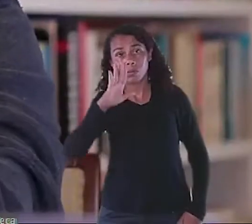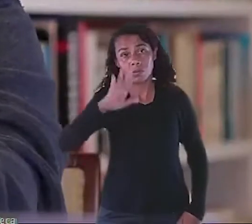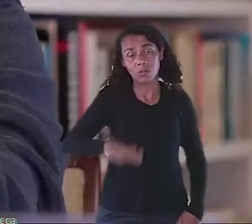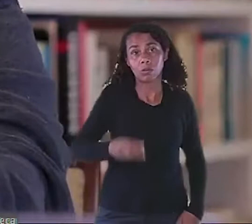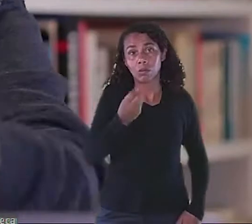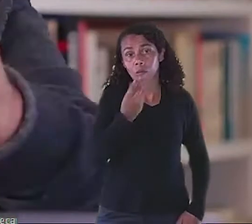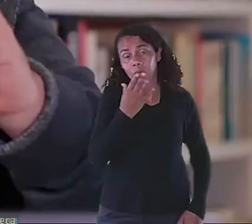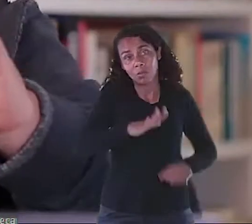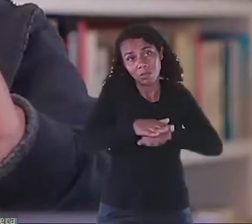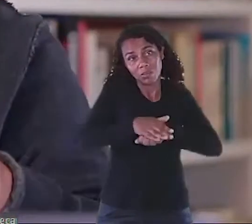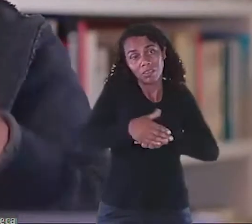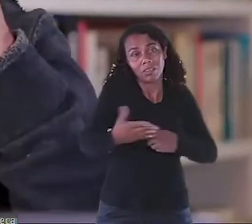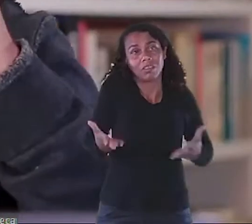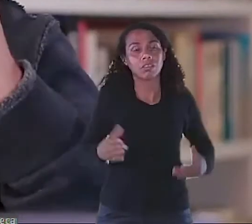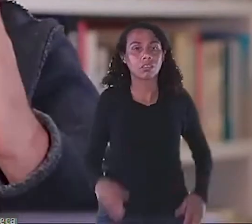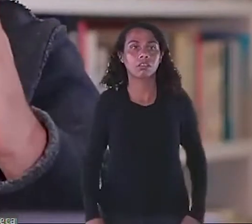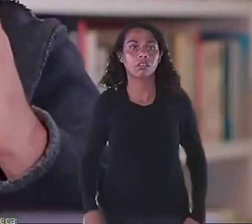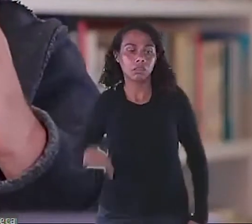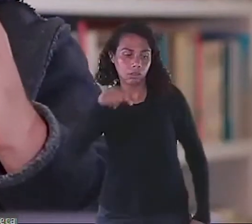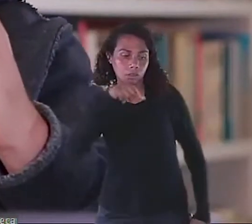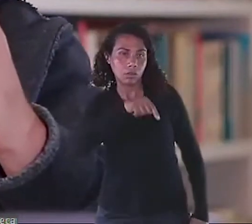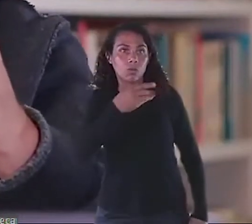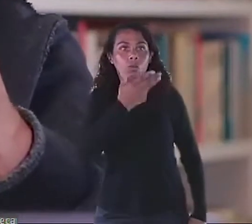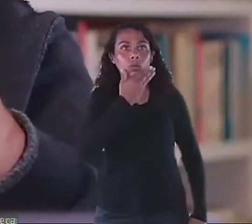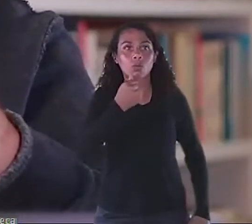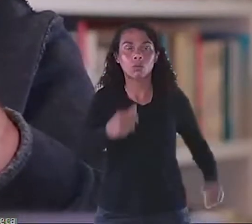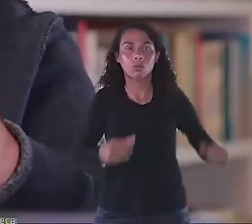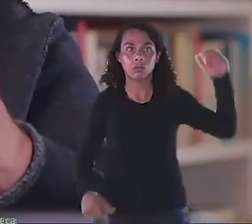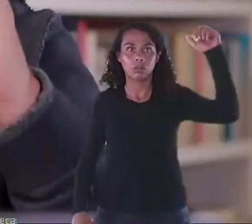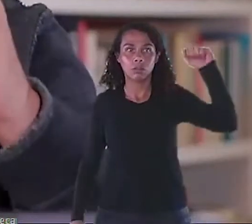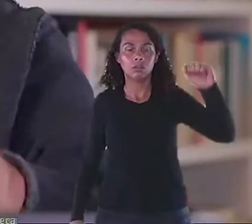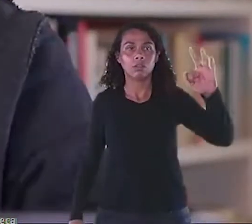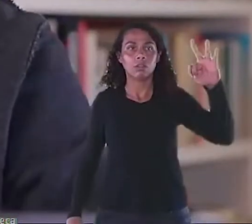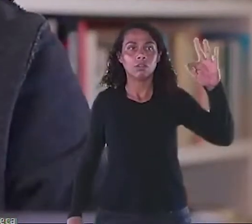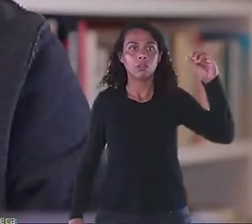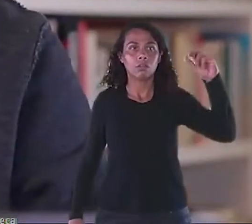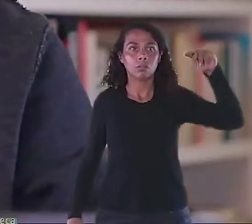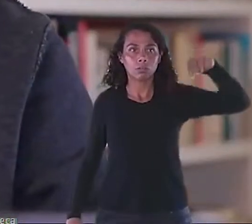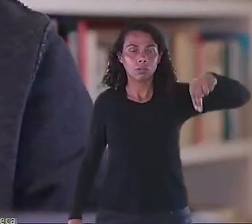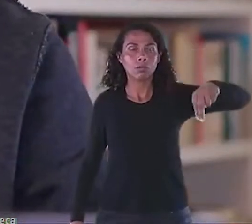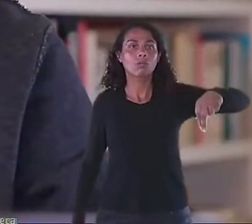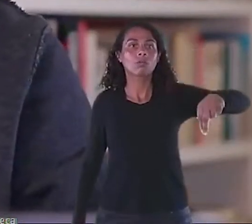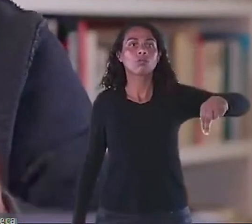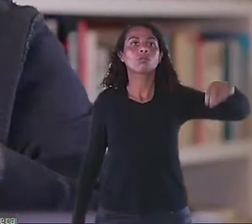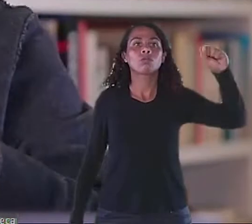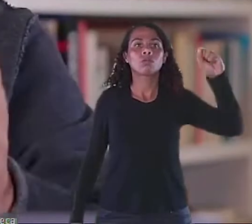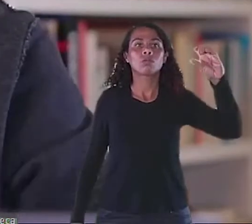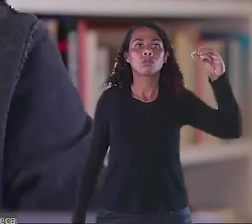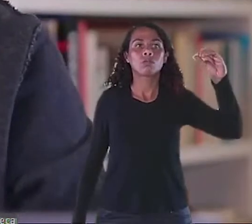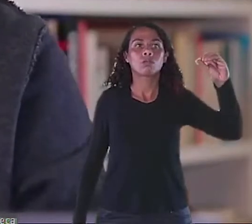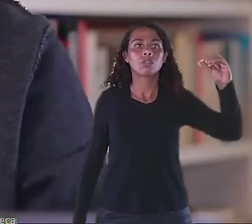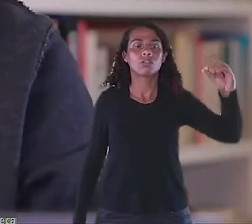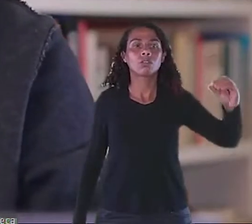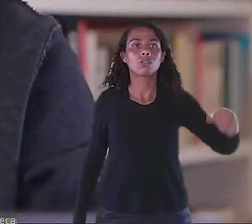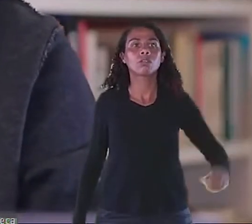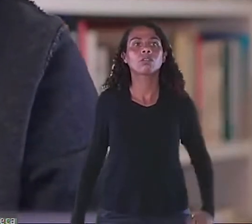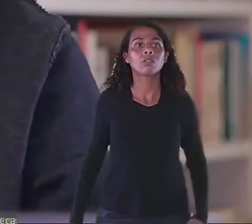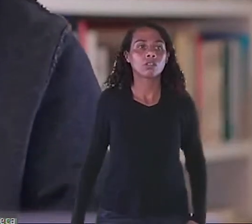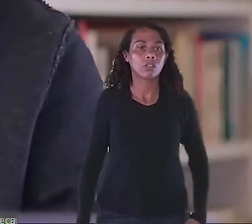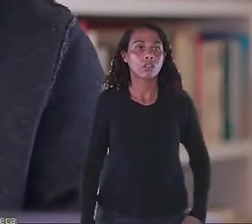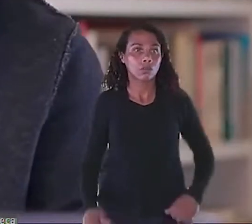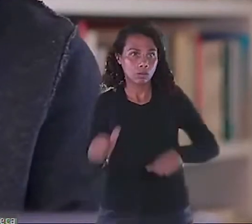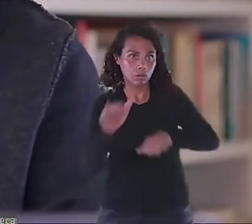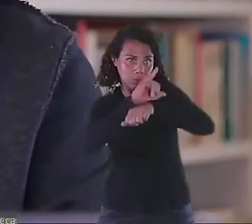há 34 anos presencial e 1 ano e pouco já digital. Comecei a fazer essa